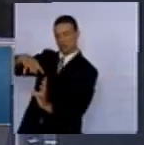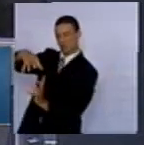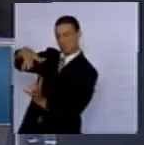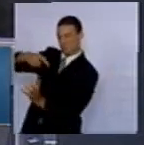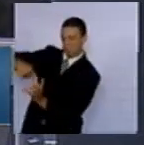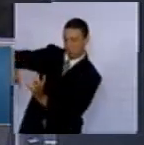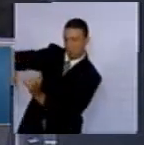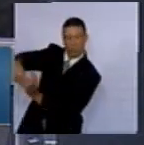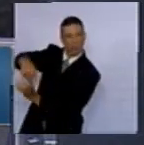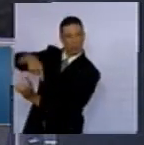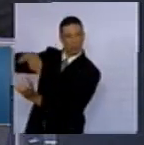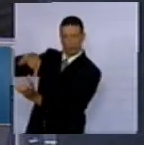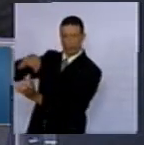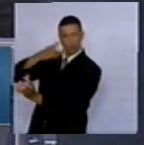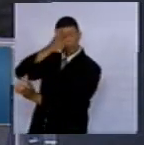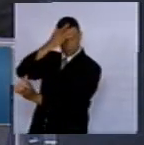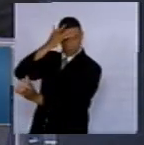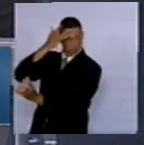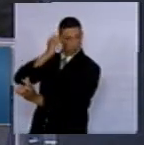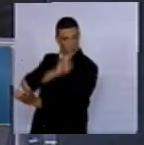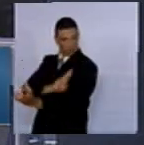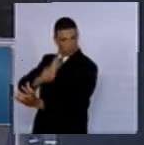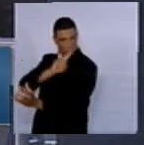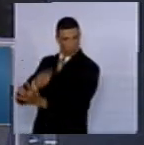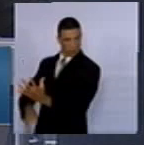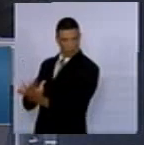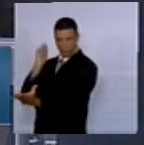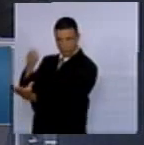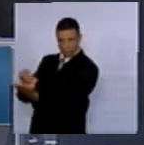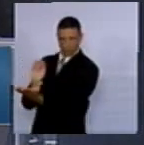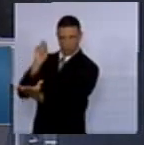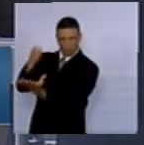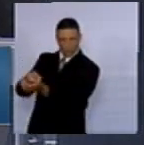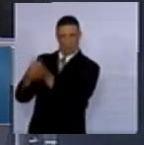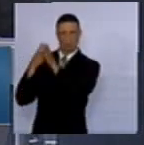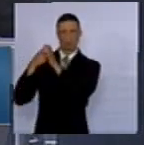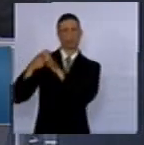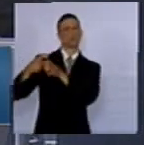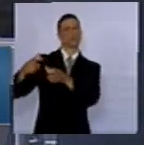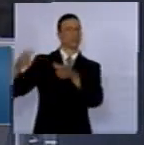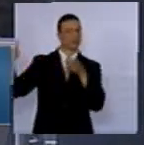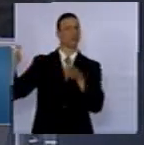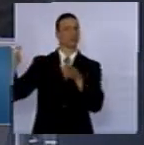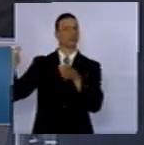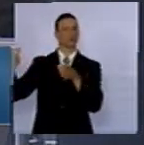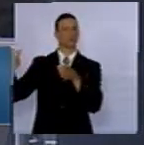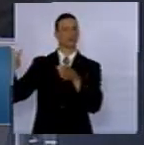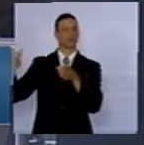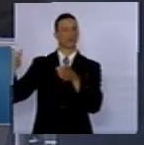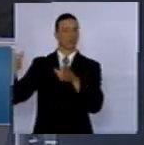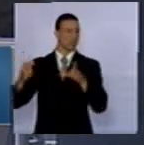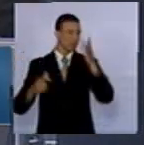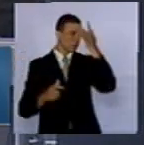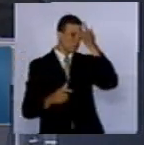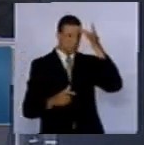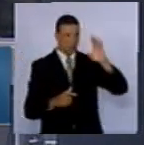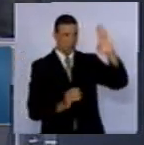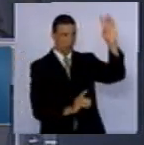o número de assinantes de televisão já supera o número de